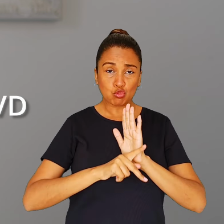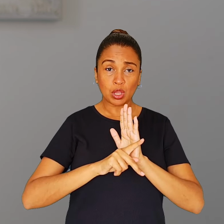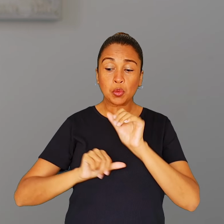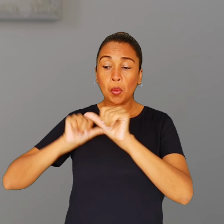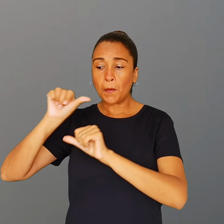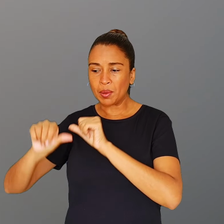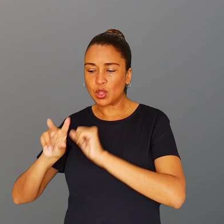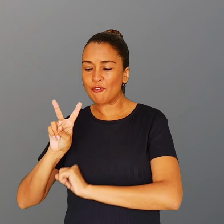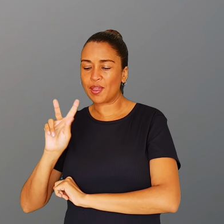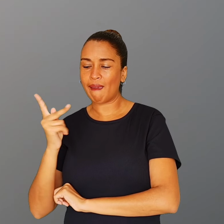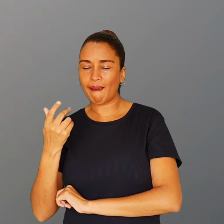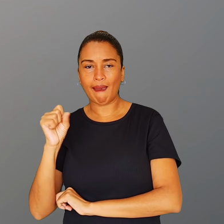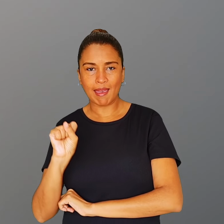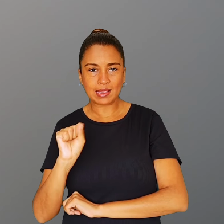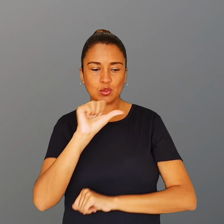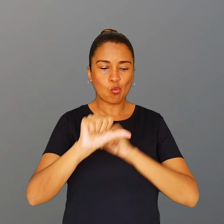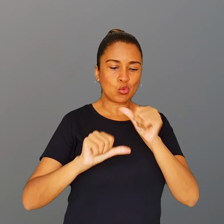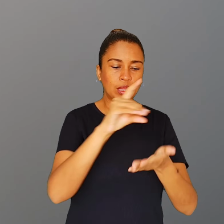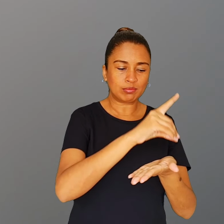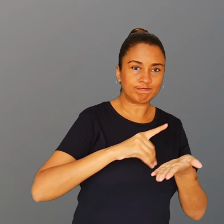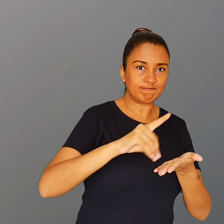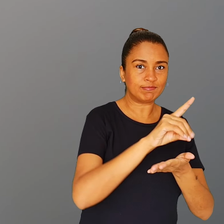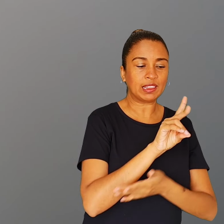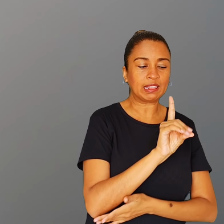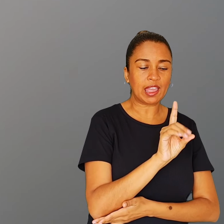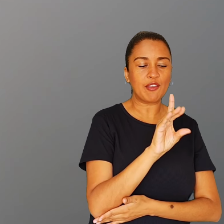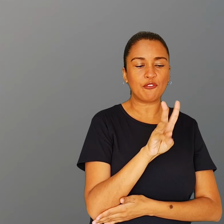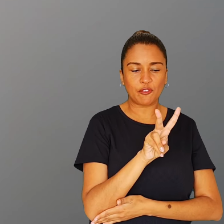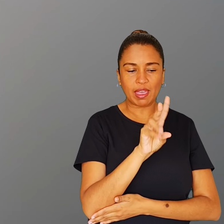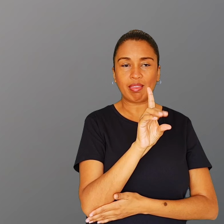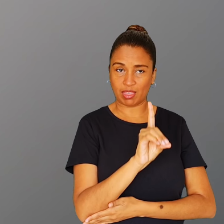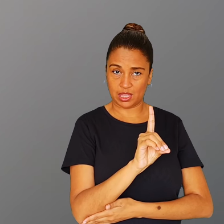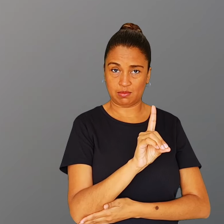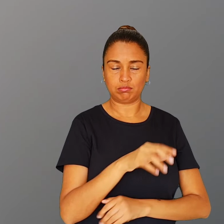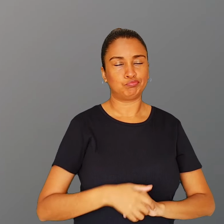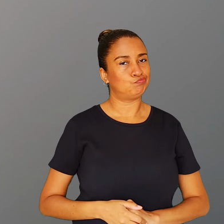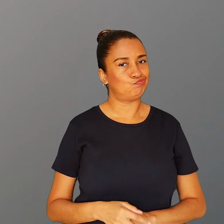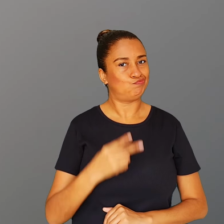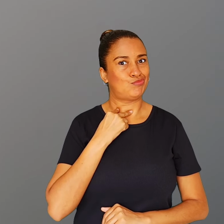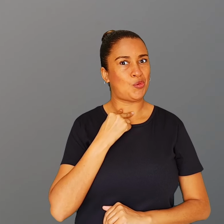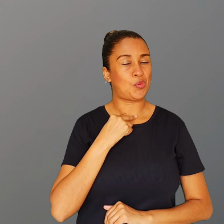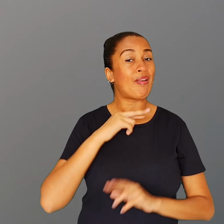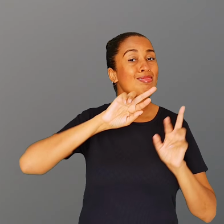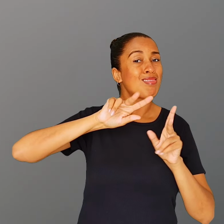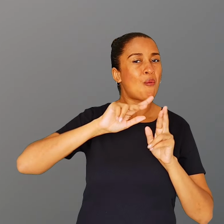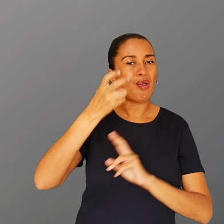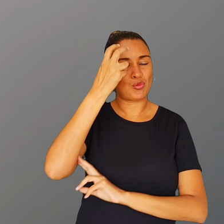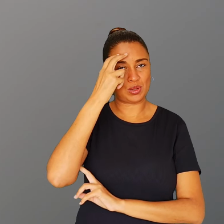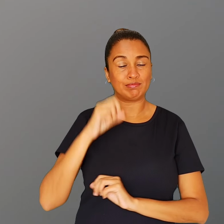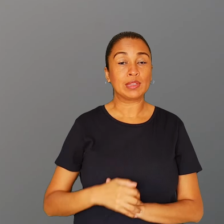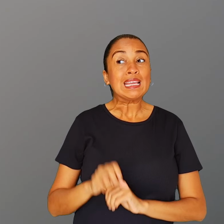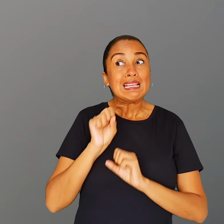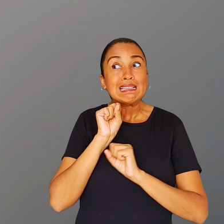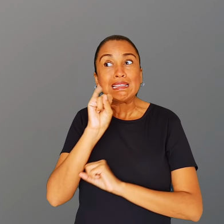pro DVD? Não pode, meu asmado. Isso é uma coisa que não é cultural, a menos que tenha sido o